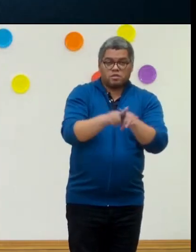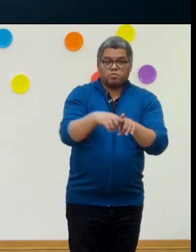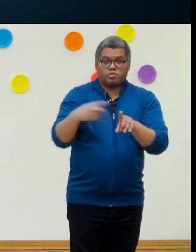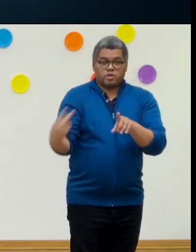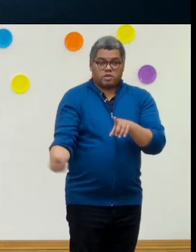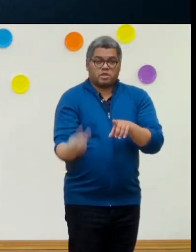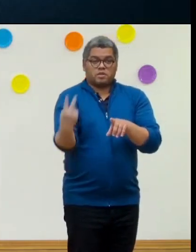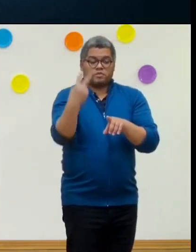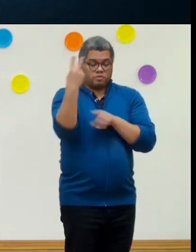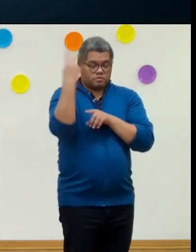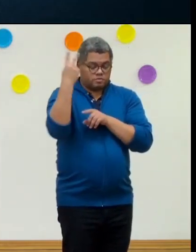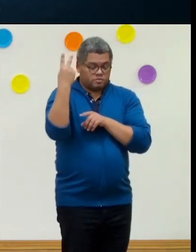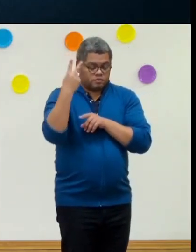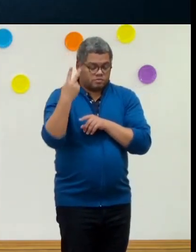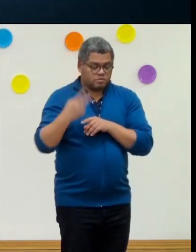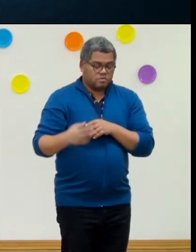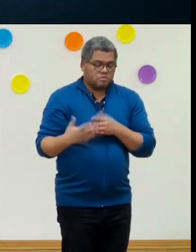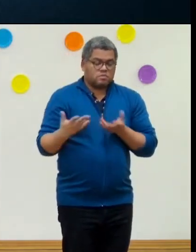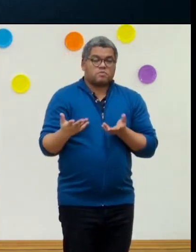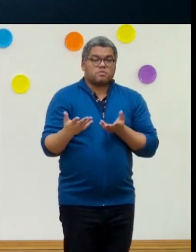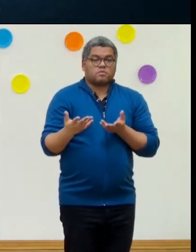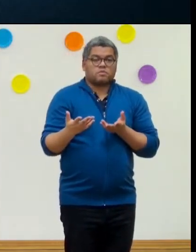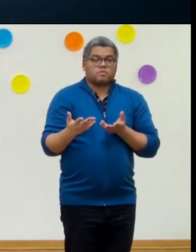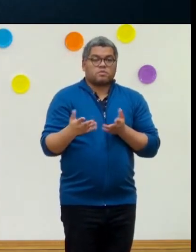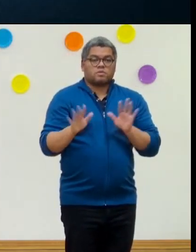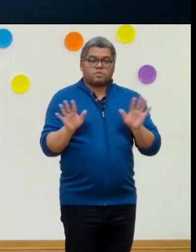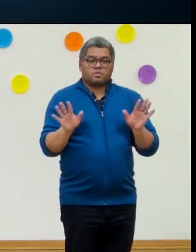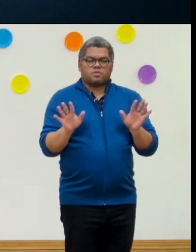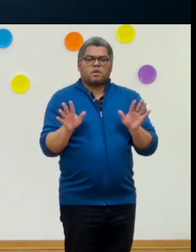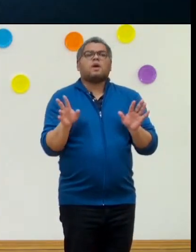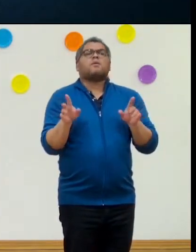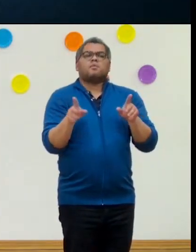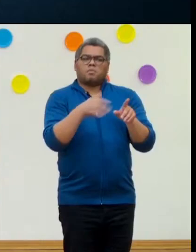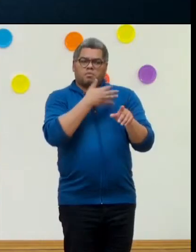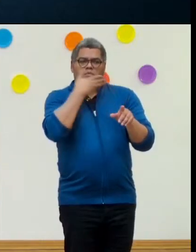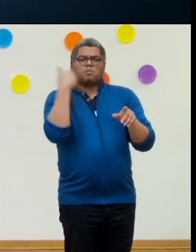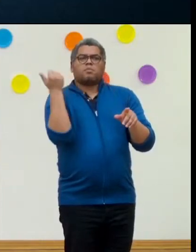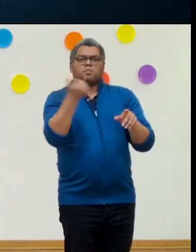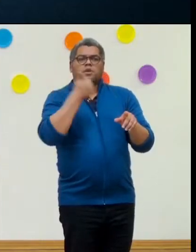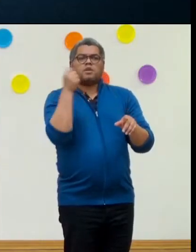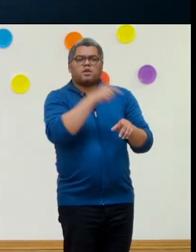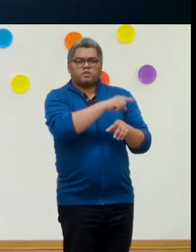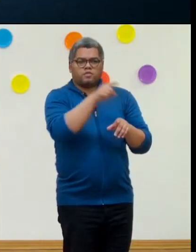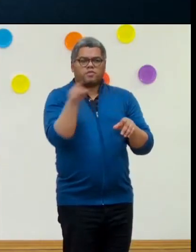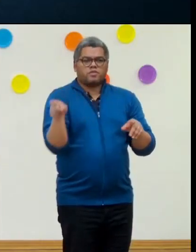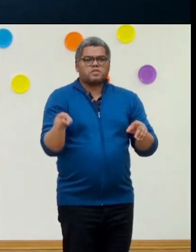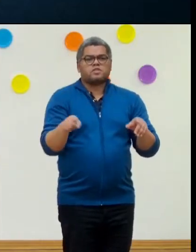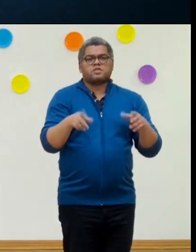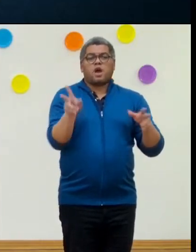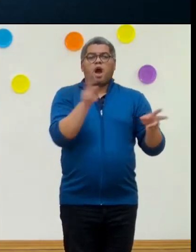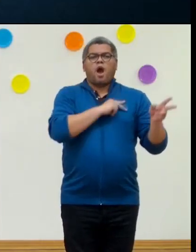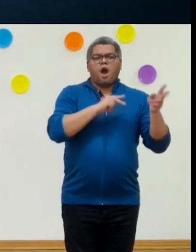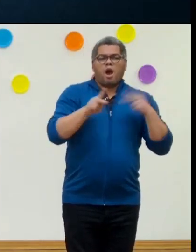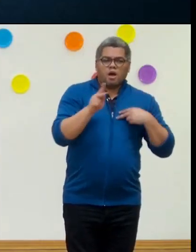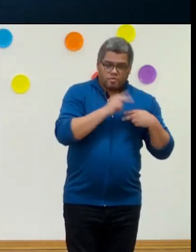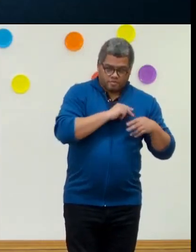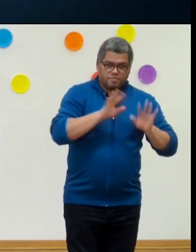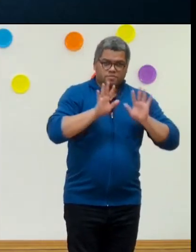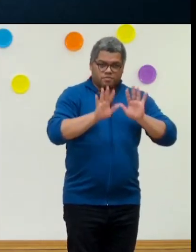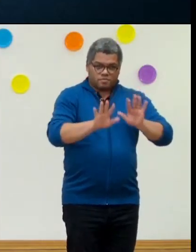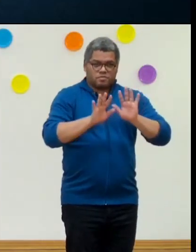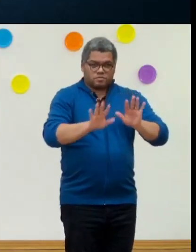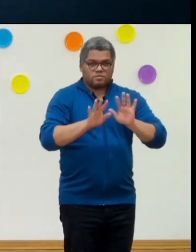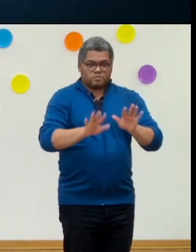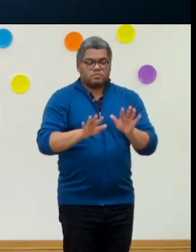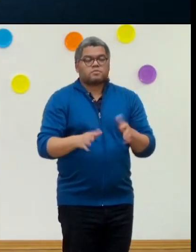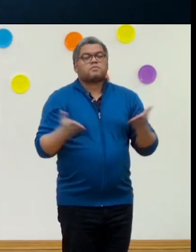o adultério. Evidência, não se assustem, ou melhor, se assustem. Porque é esse o meu ponto, eu quero chocar um pouco vocês com essas informações.